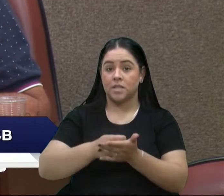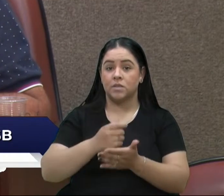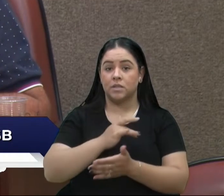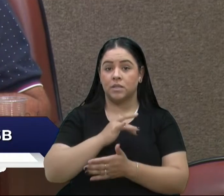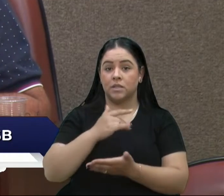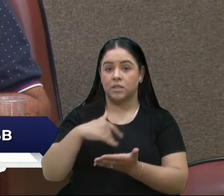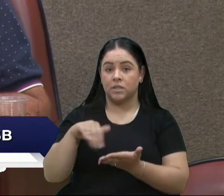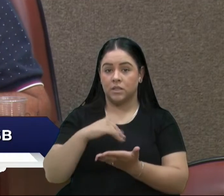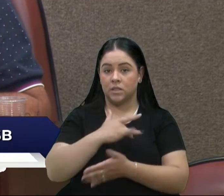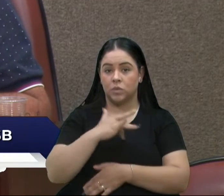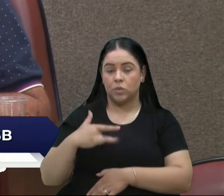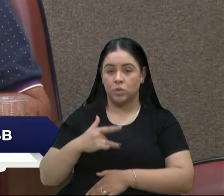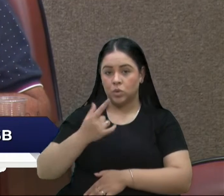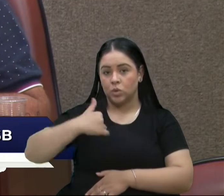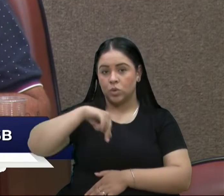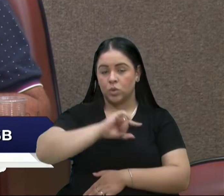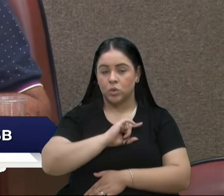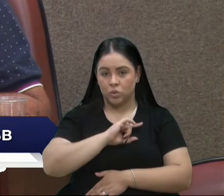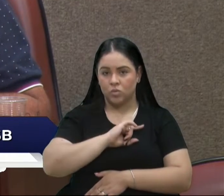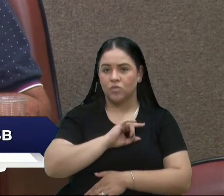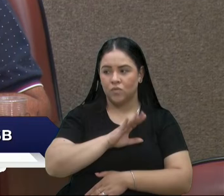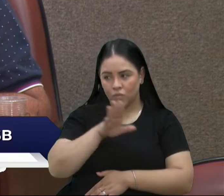Saúde. Nós somos lá.